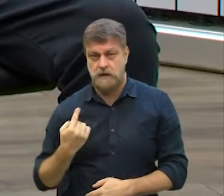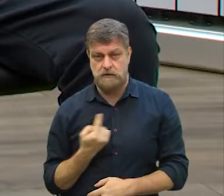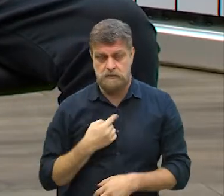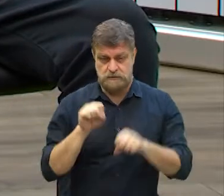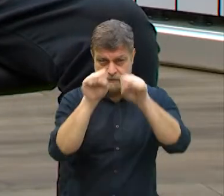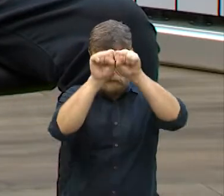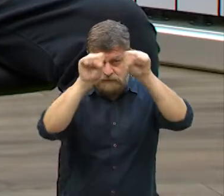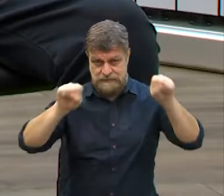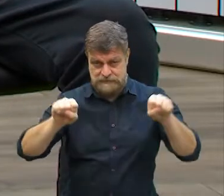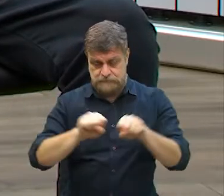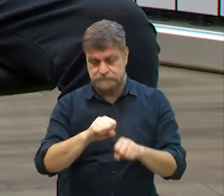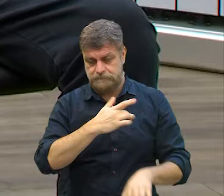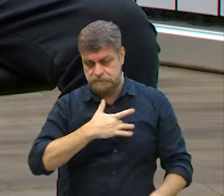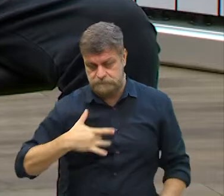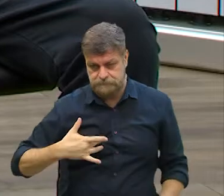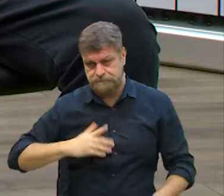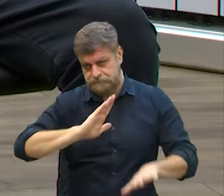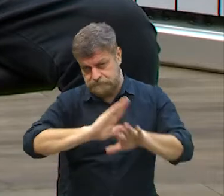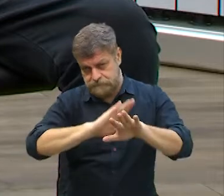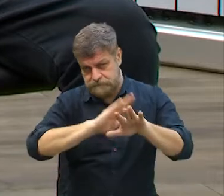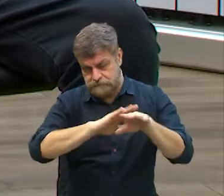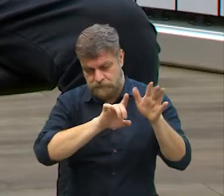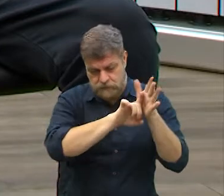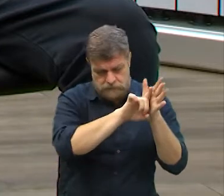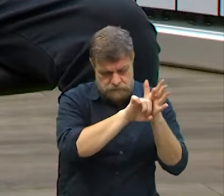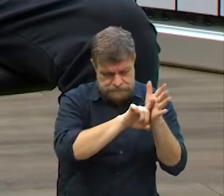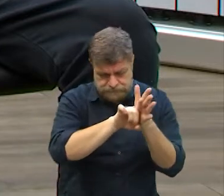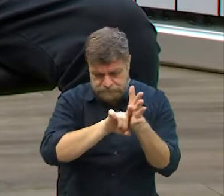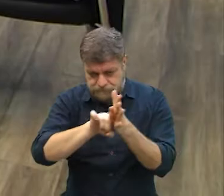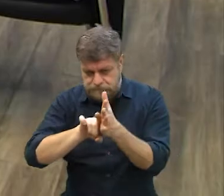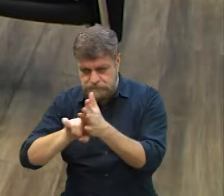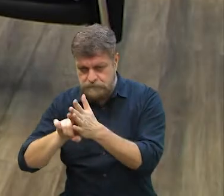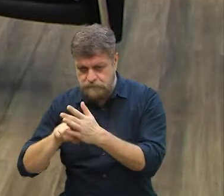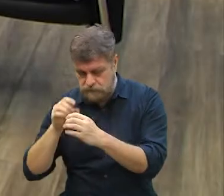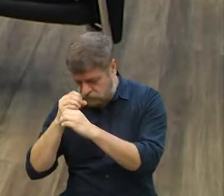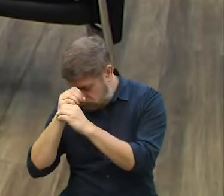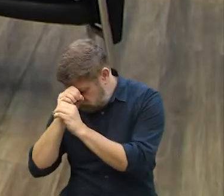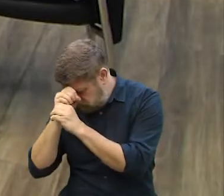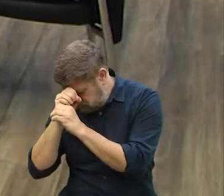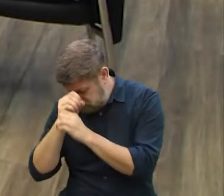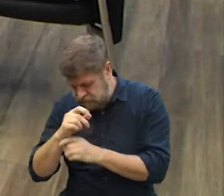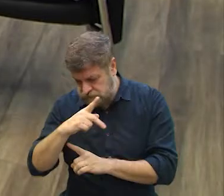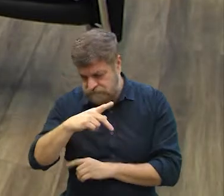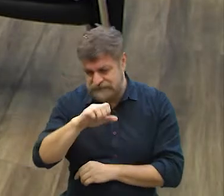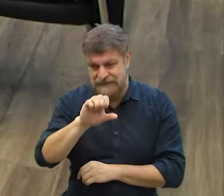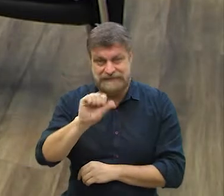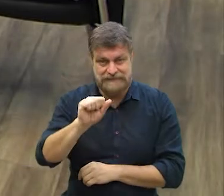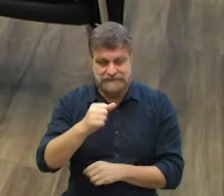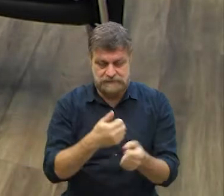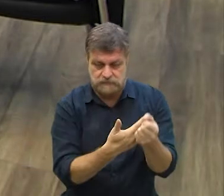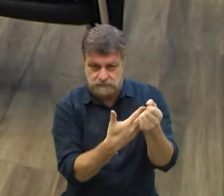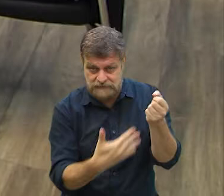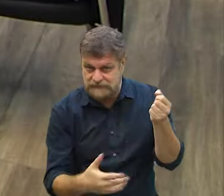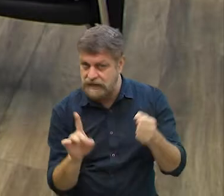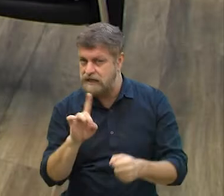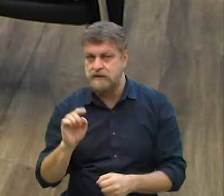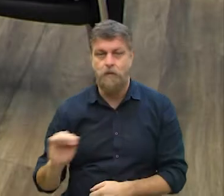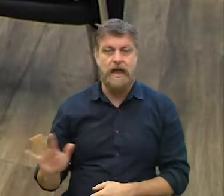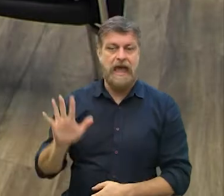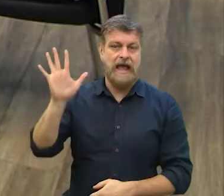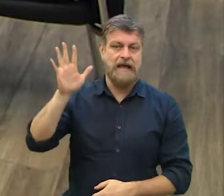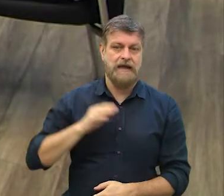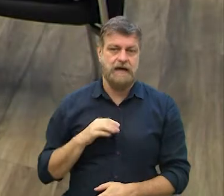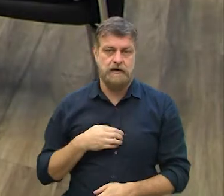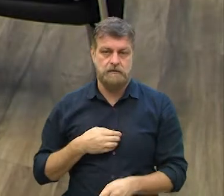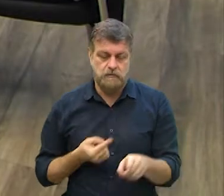O nosso sistema de saúde ele pode fazer isso, essa busca ativa. O PSA não é um exame caro, né? O